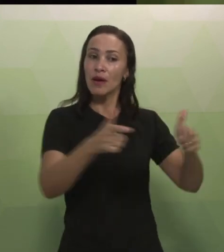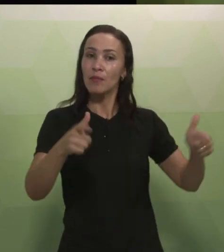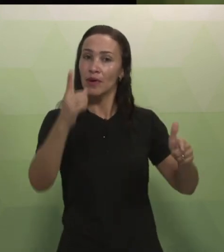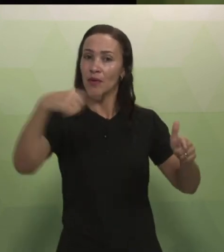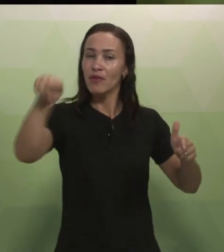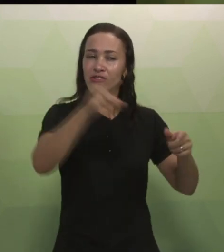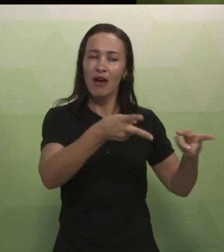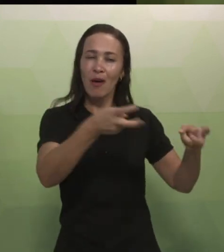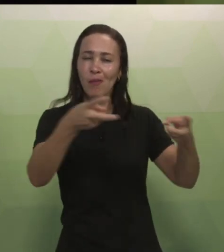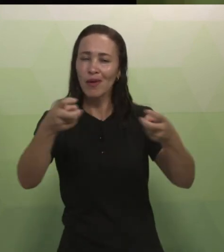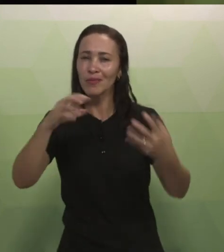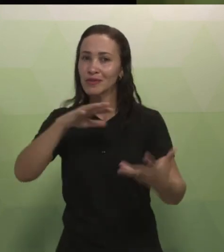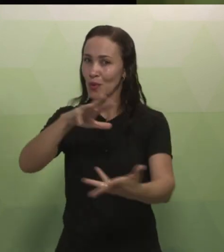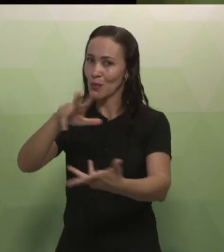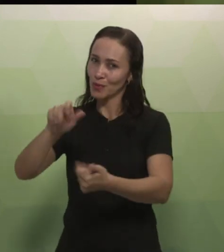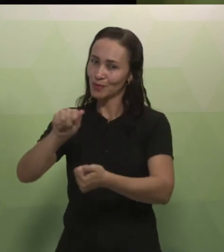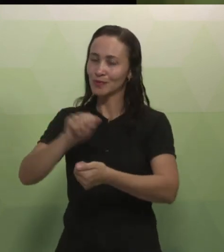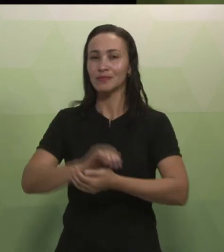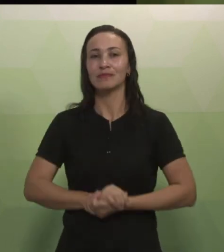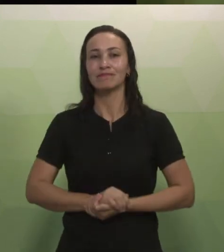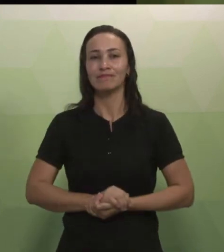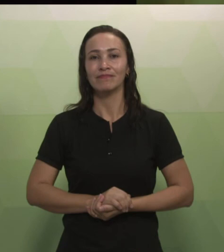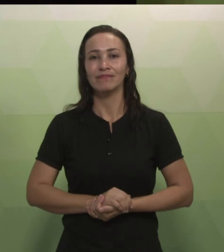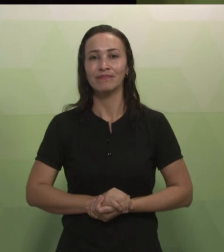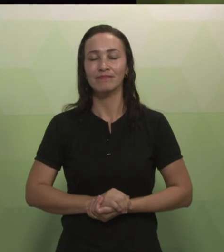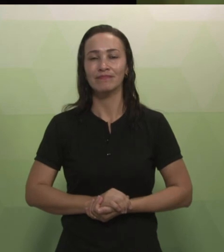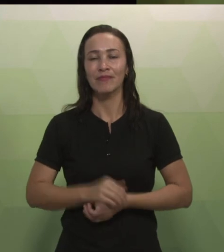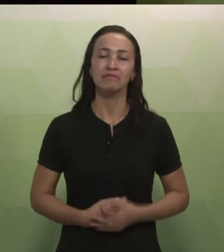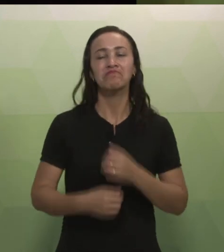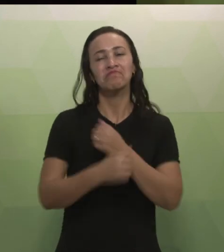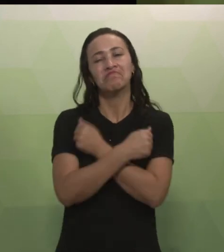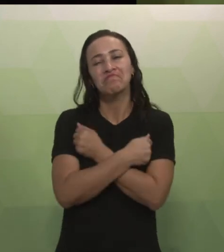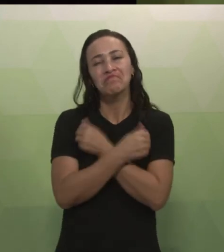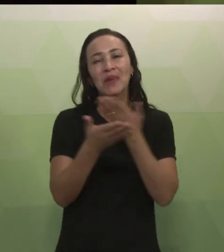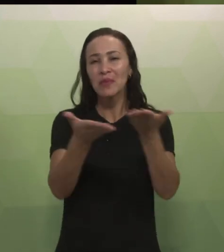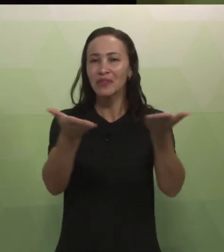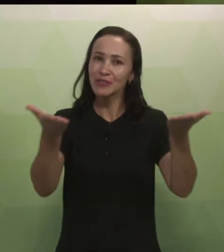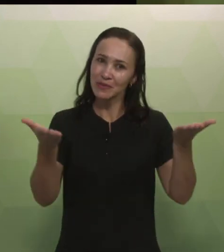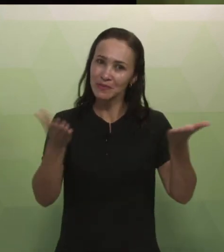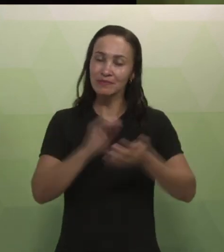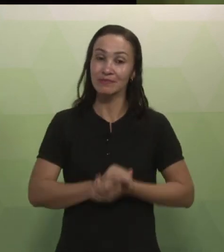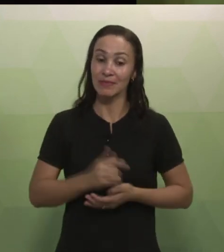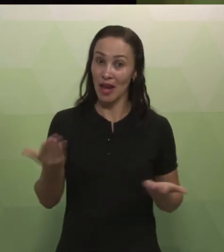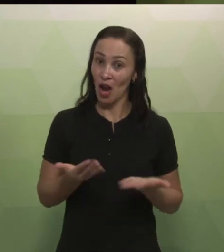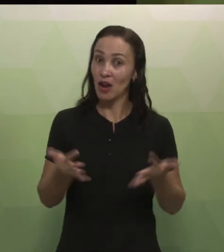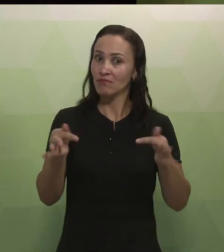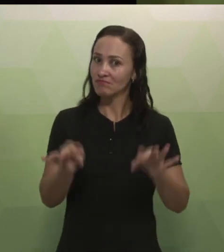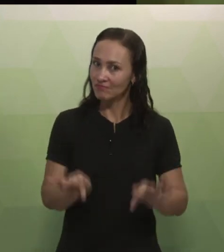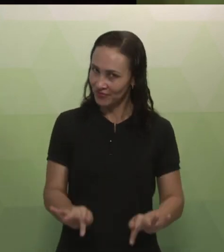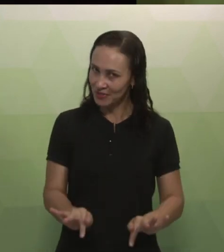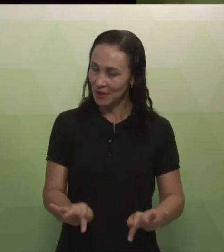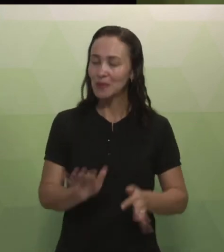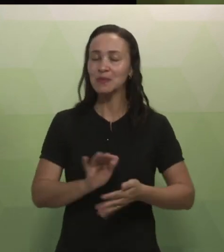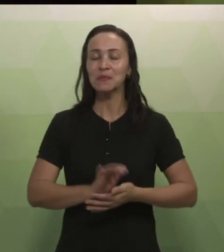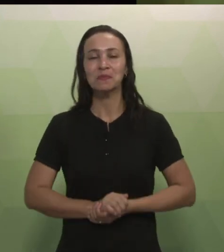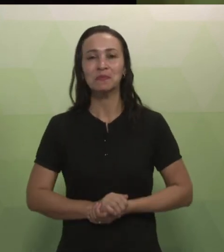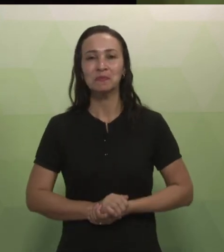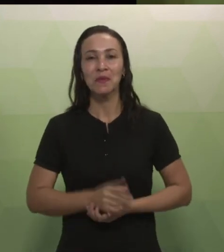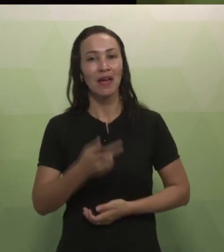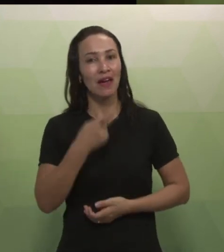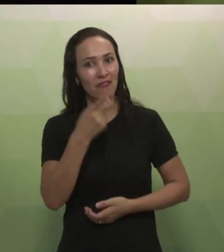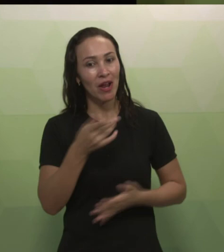complementação e ampliação da visão de mundo de vocês. No mais, um grande abraço e eu finalizo